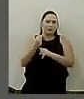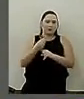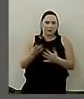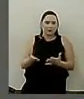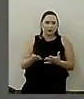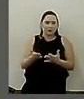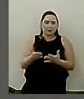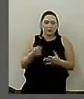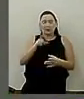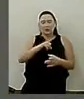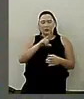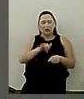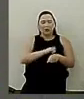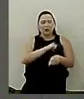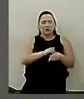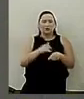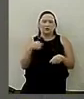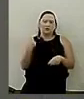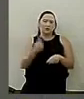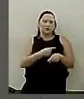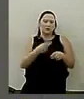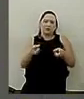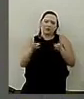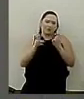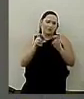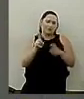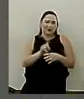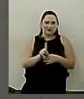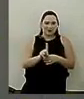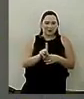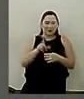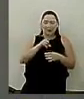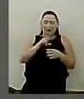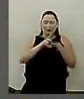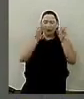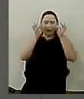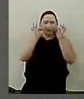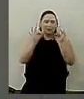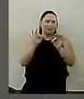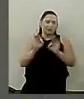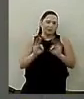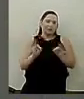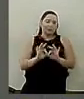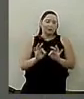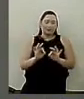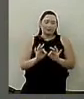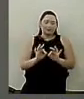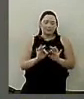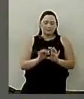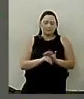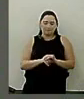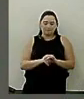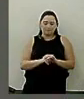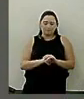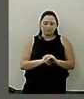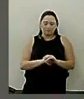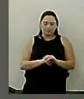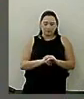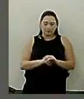Eu que não percebo, eu que não vejo, eu que não presto atenção, o Senhor está cuidando de